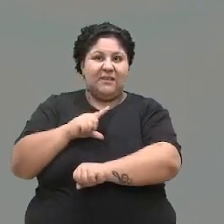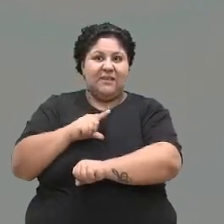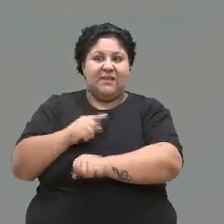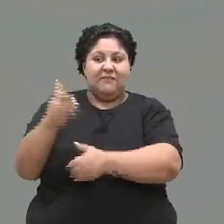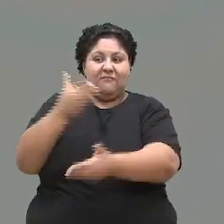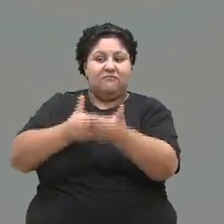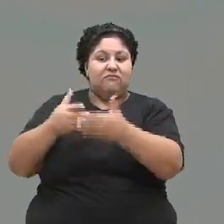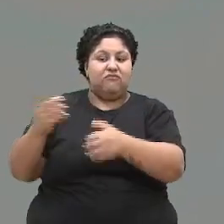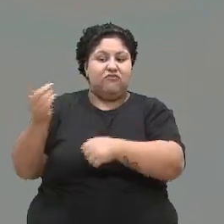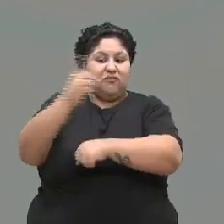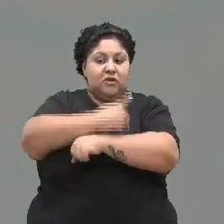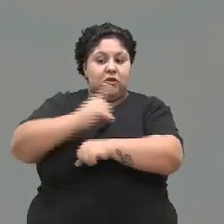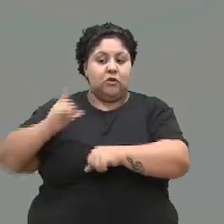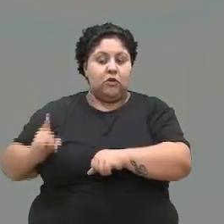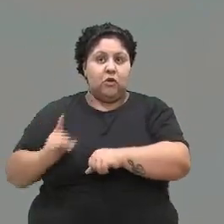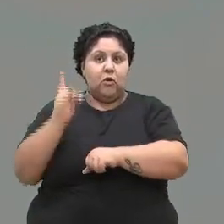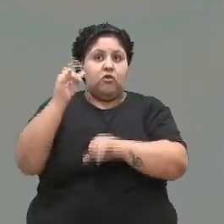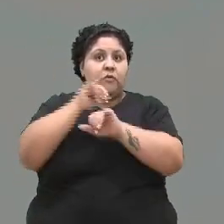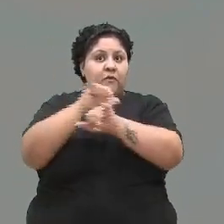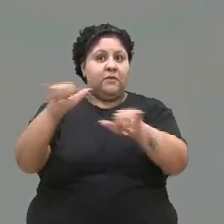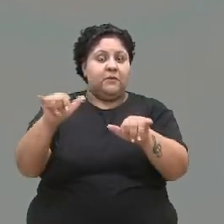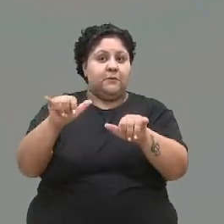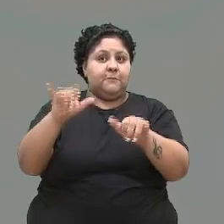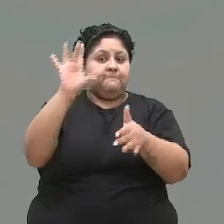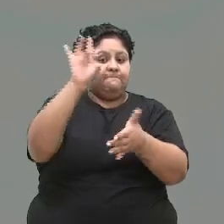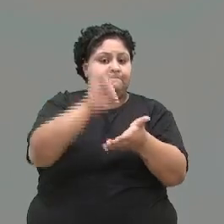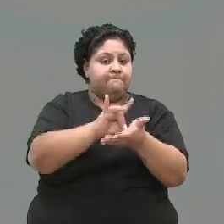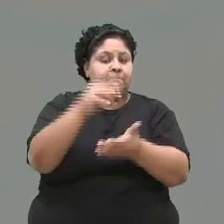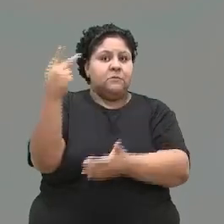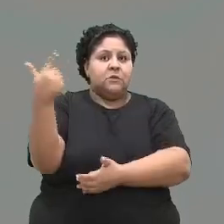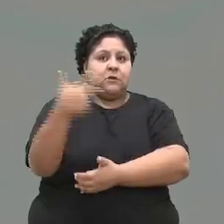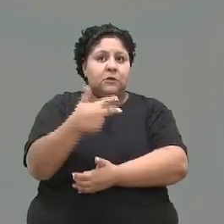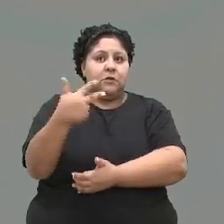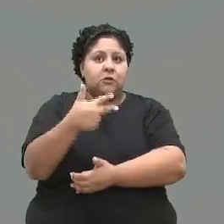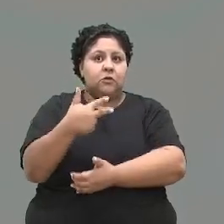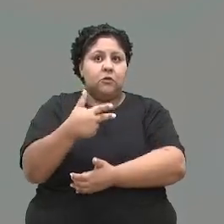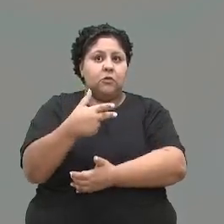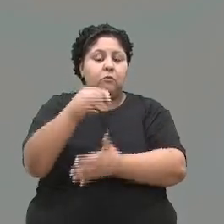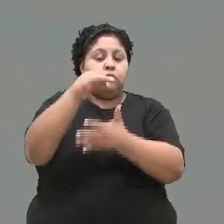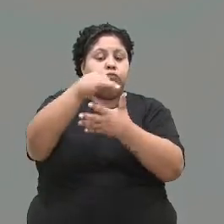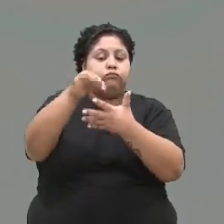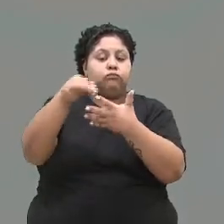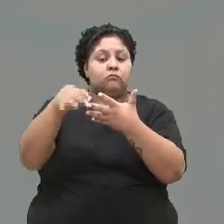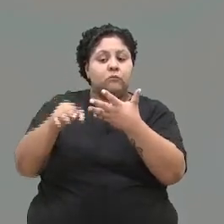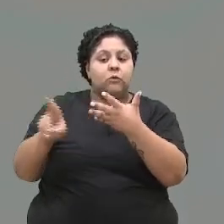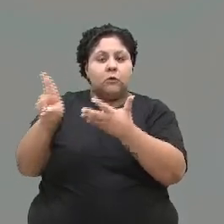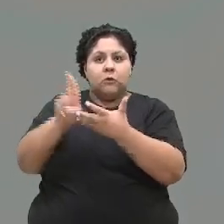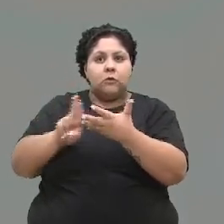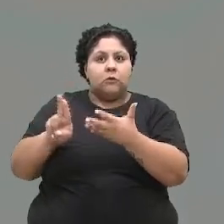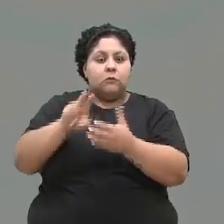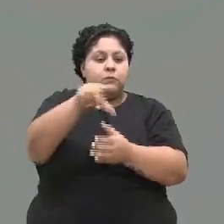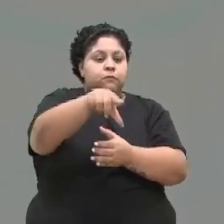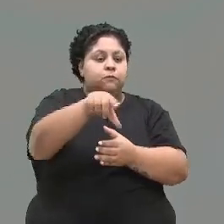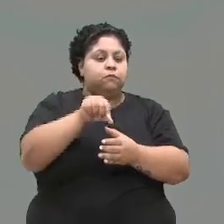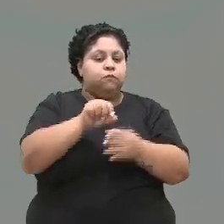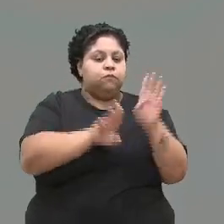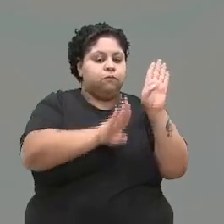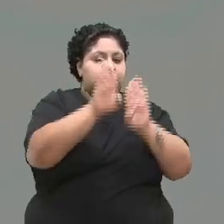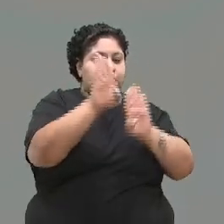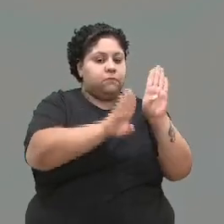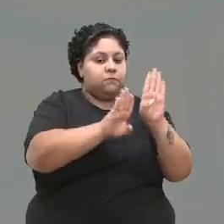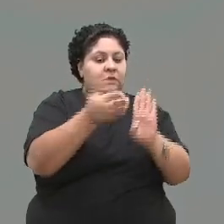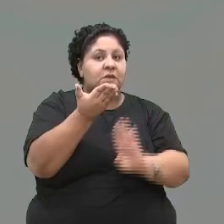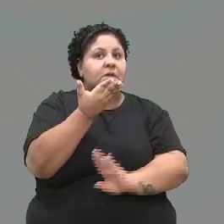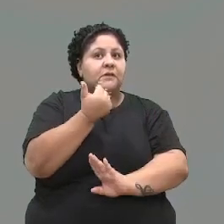a data do último levantamento. 3. Quais os critérios utilizados no processo de licitação da